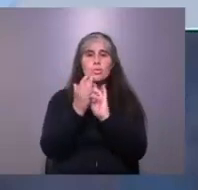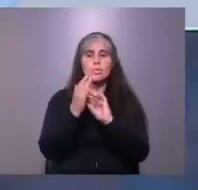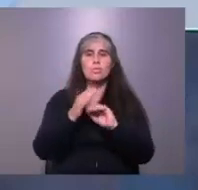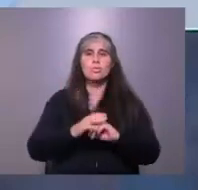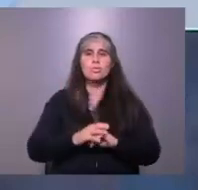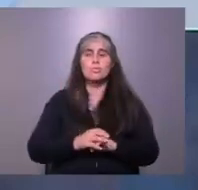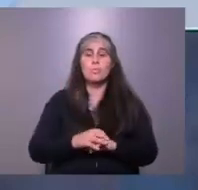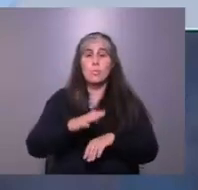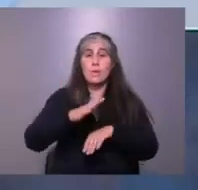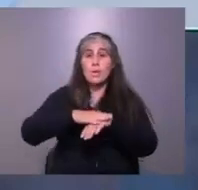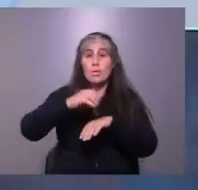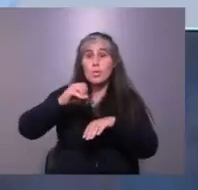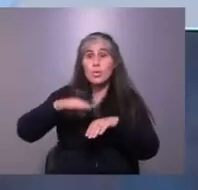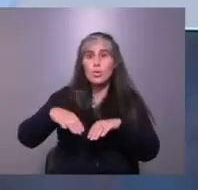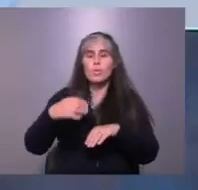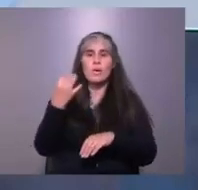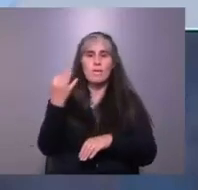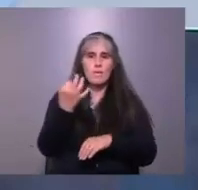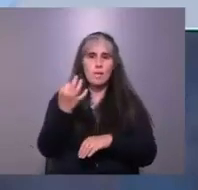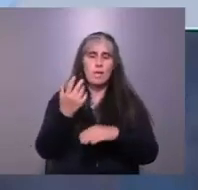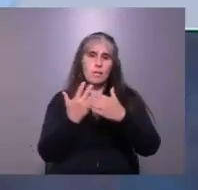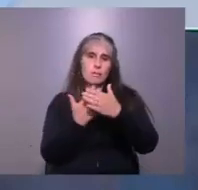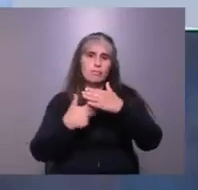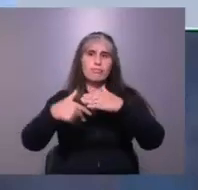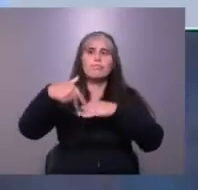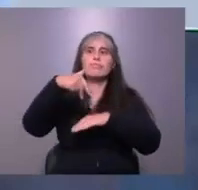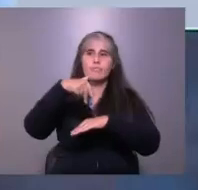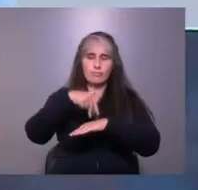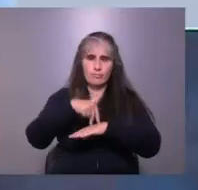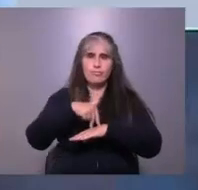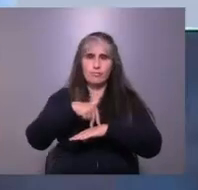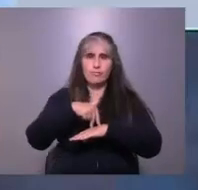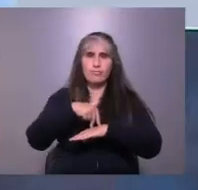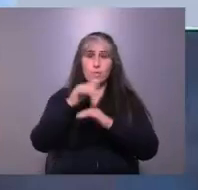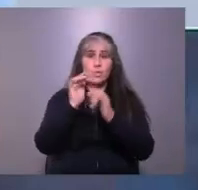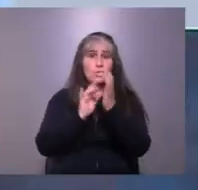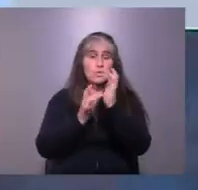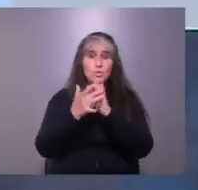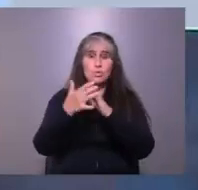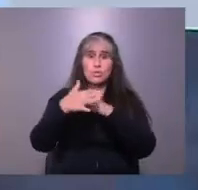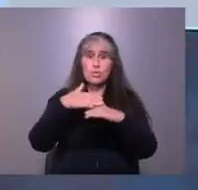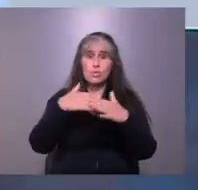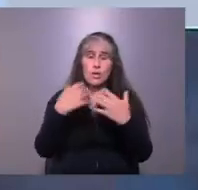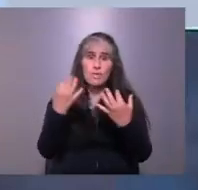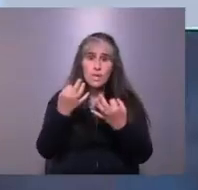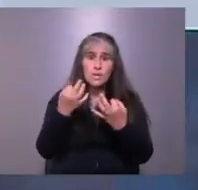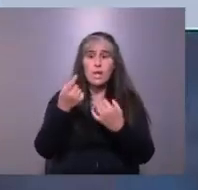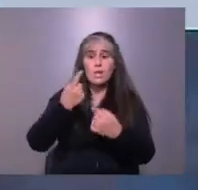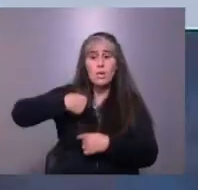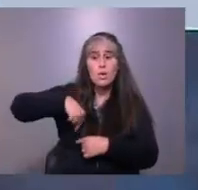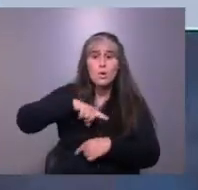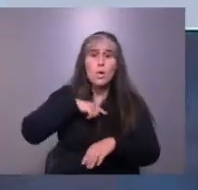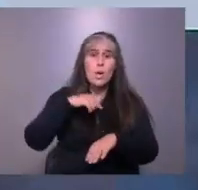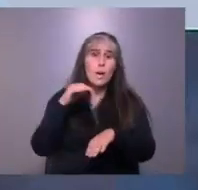pelo seu mistério pascal. Ele realizou a obra admirável de nos chamar do pecado